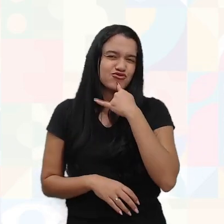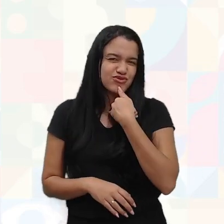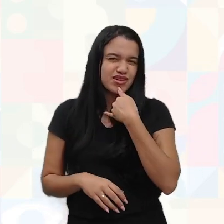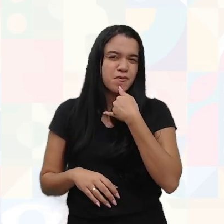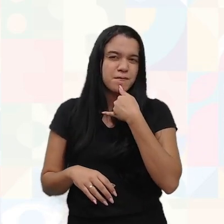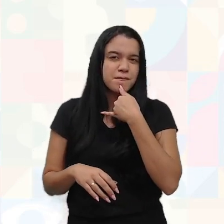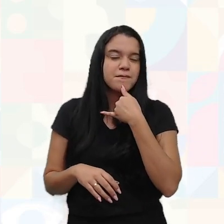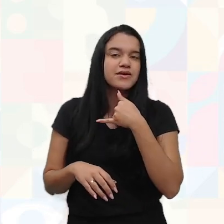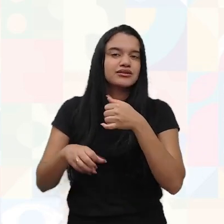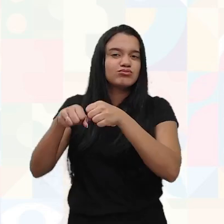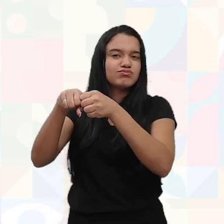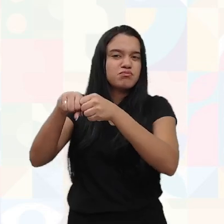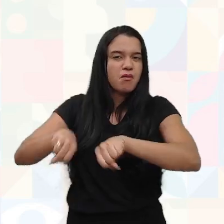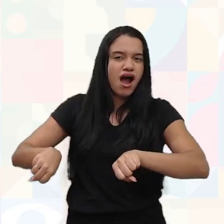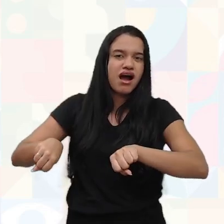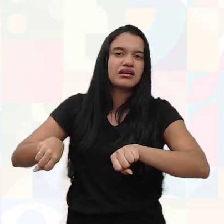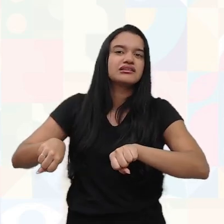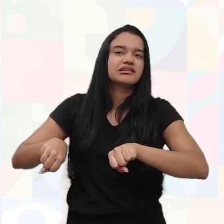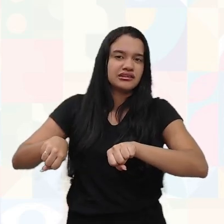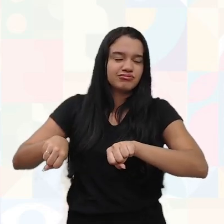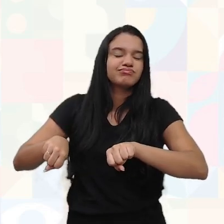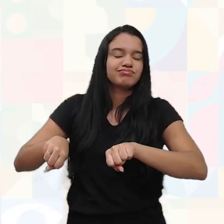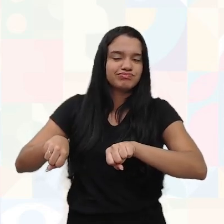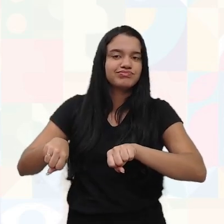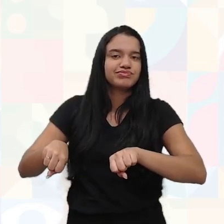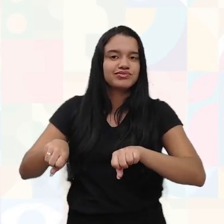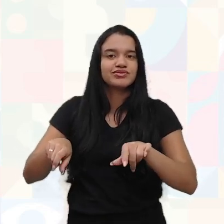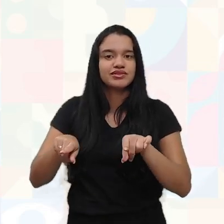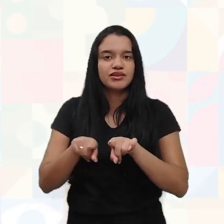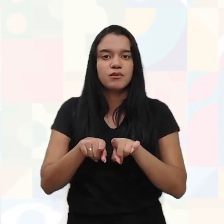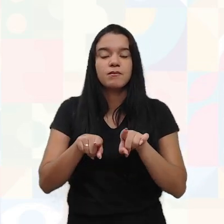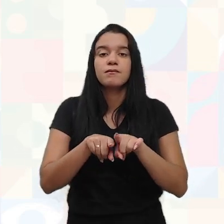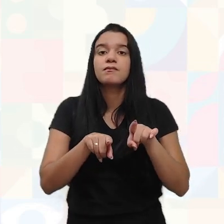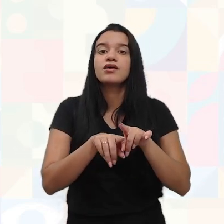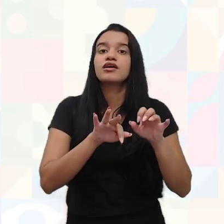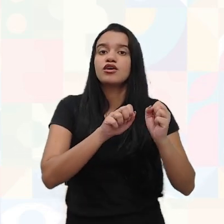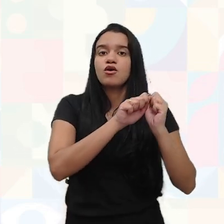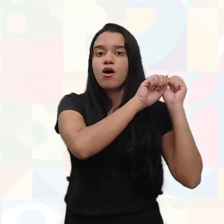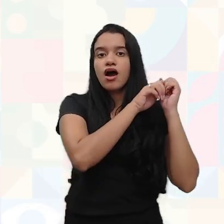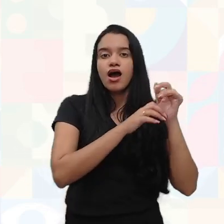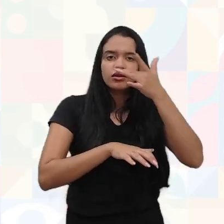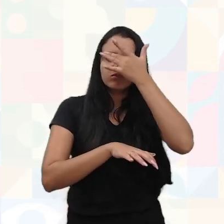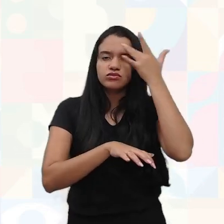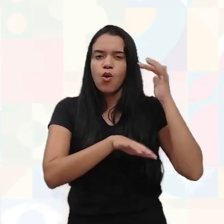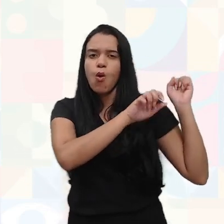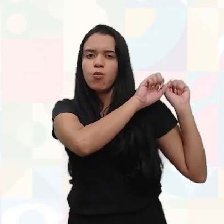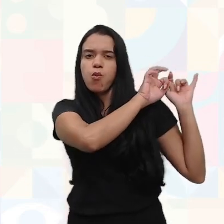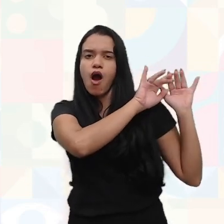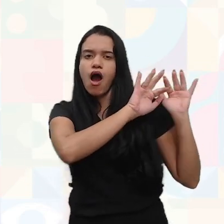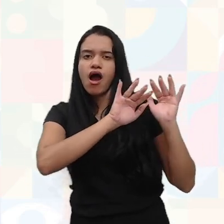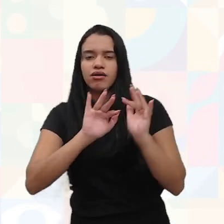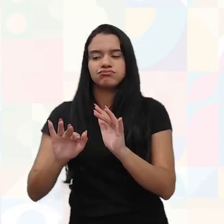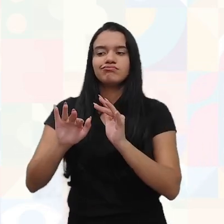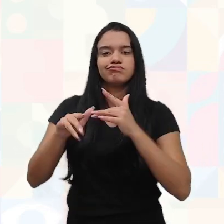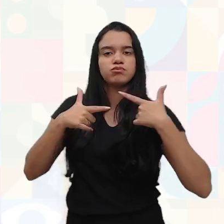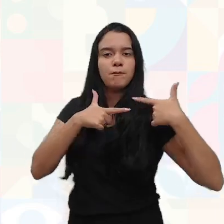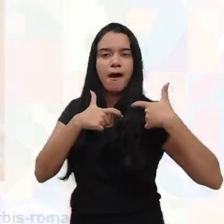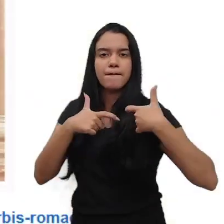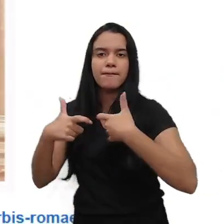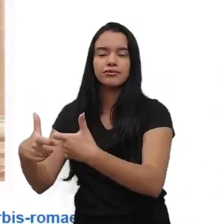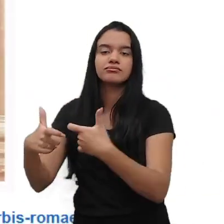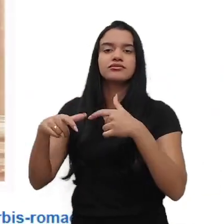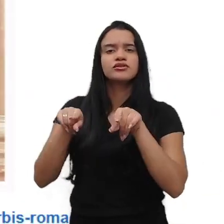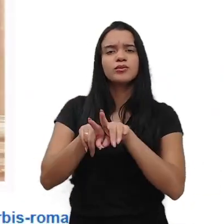foi quebrado, em grande parte destruído na época das invasões bárbaras, né? E aqui a gente tem uma reconstituição